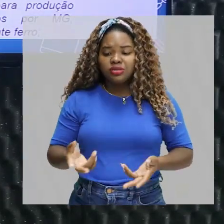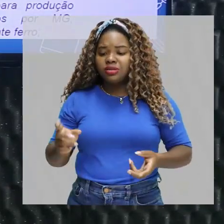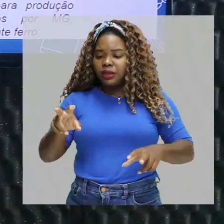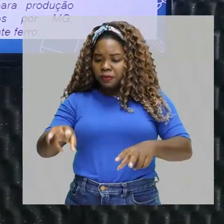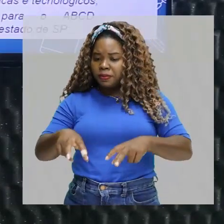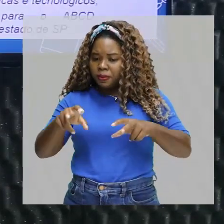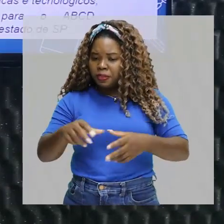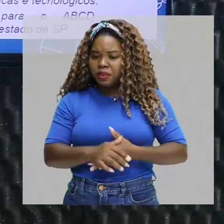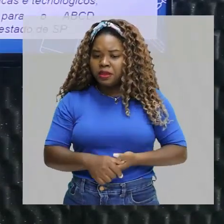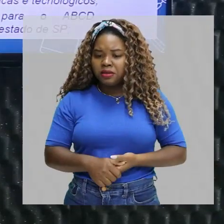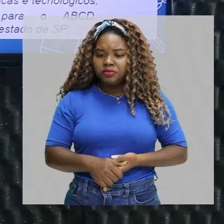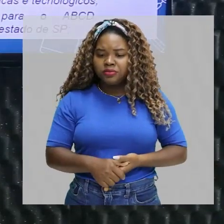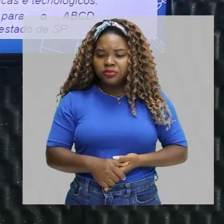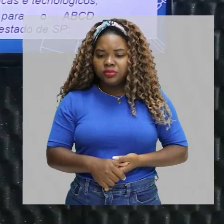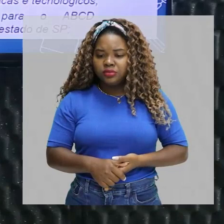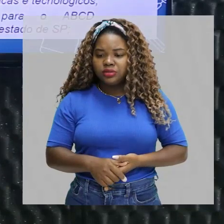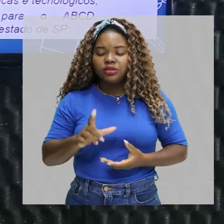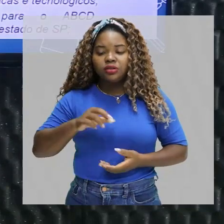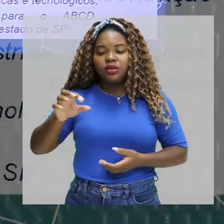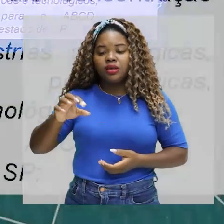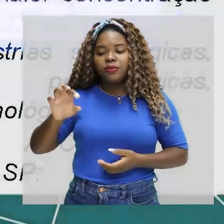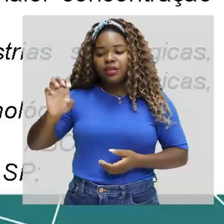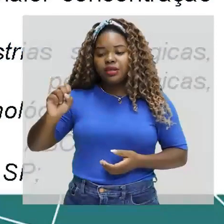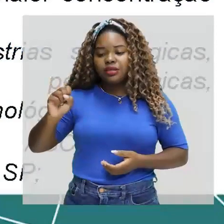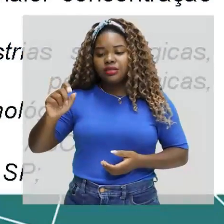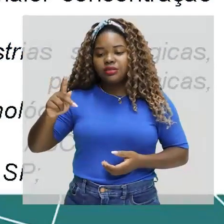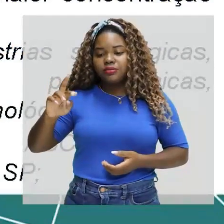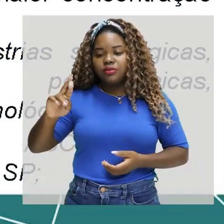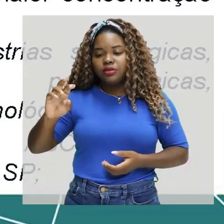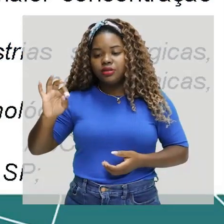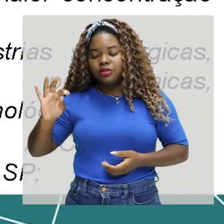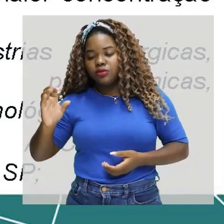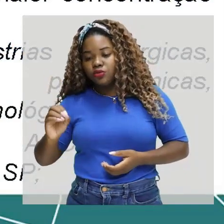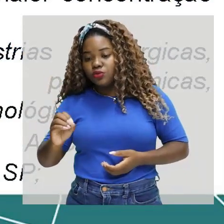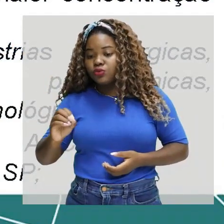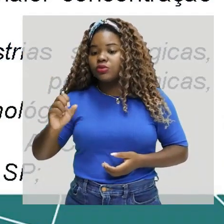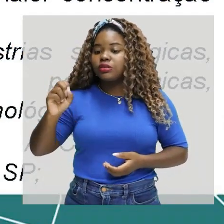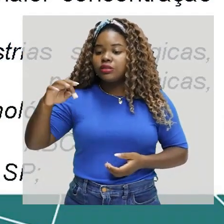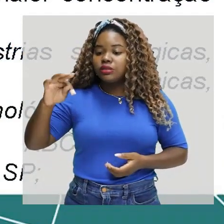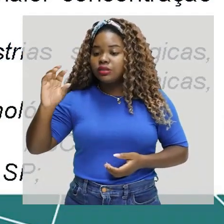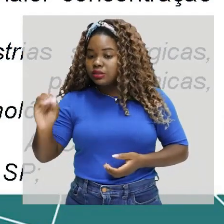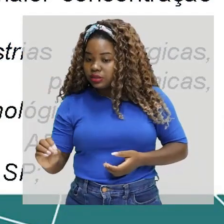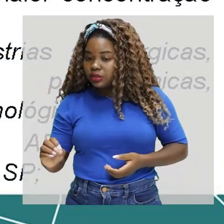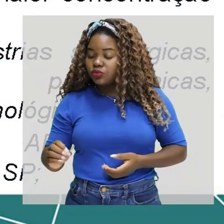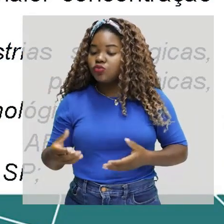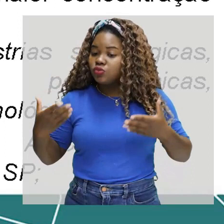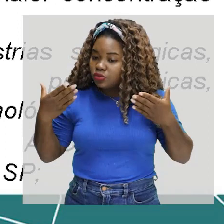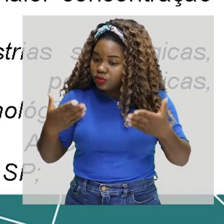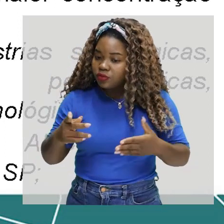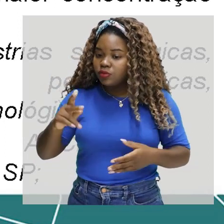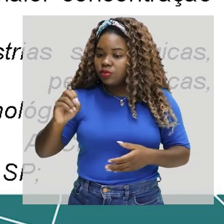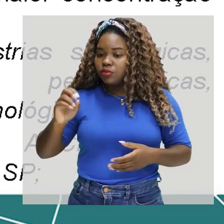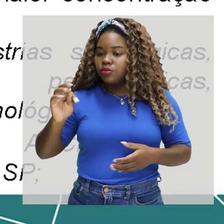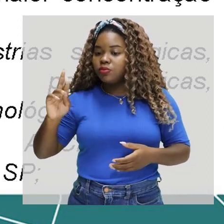vai ser exportado galera pelo Espírito Santo muita atenção tá o porto de tubarão e tem um grande destaque na